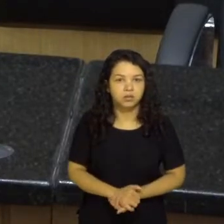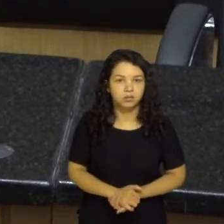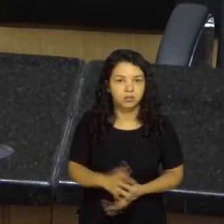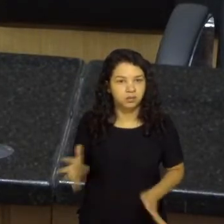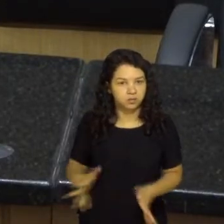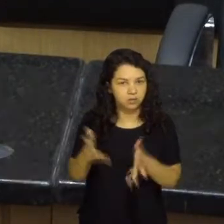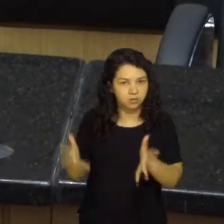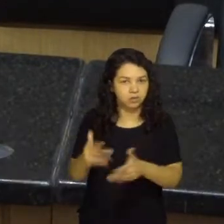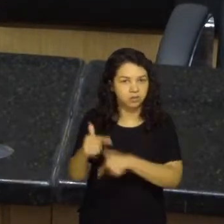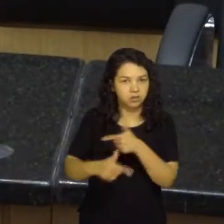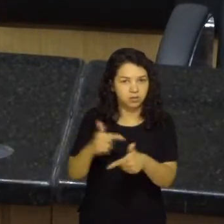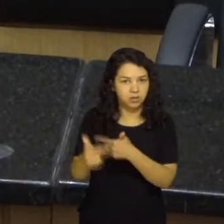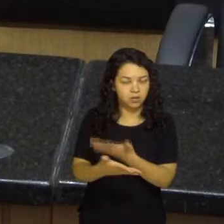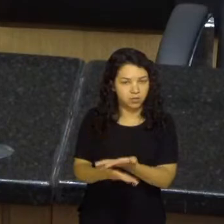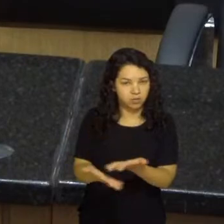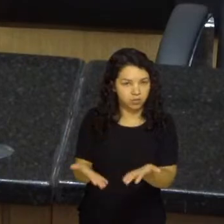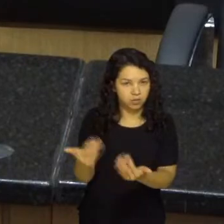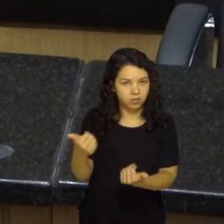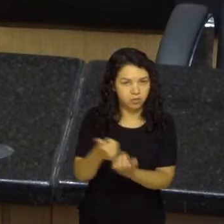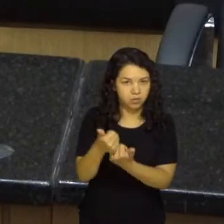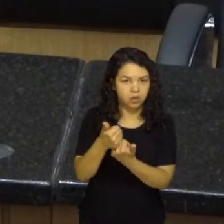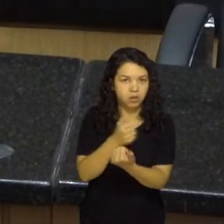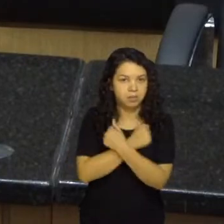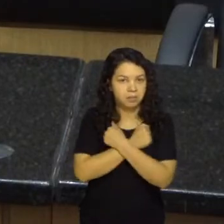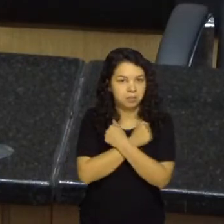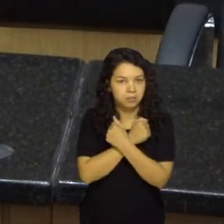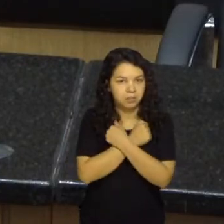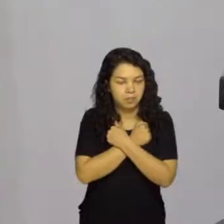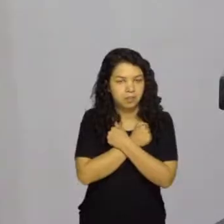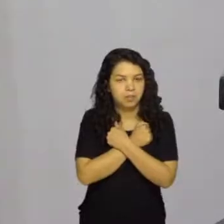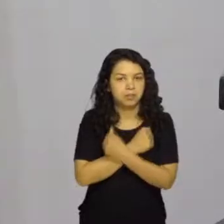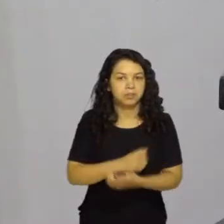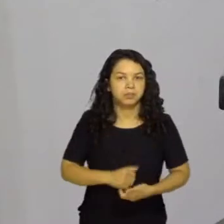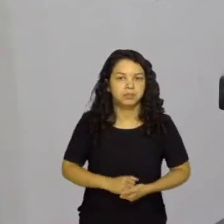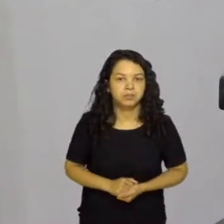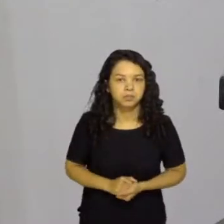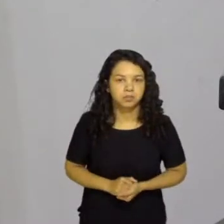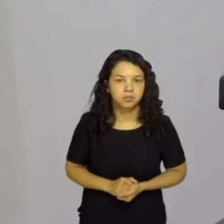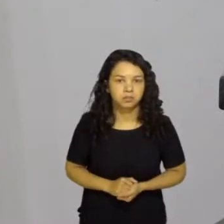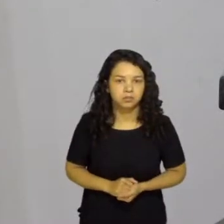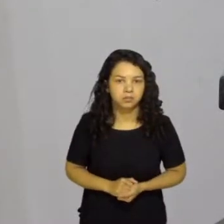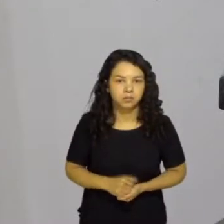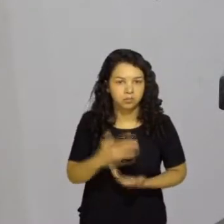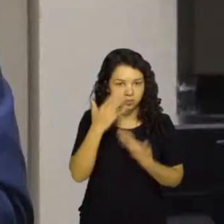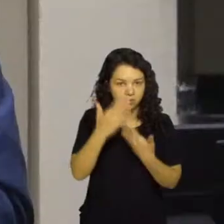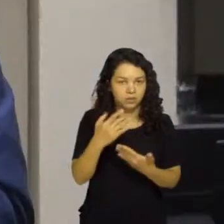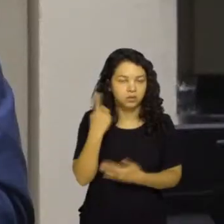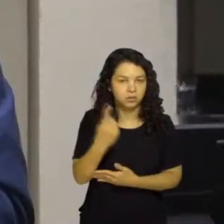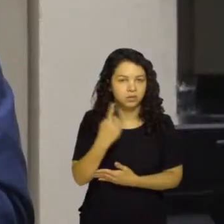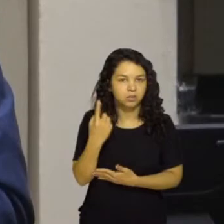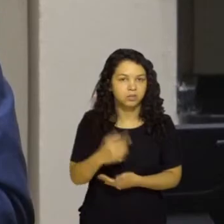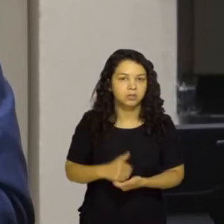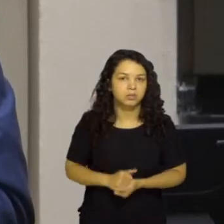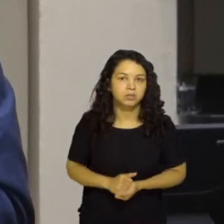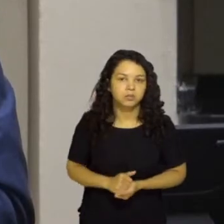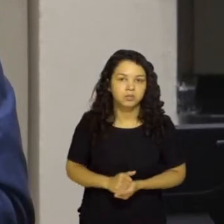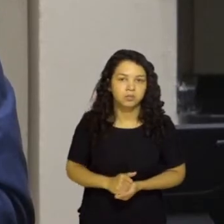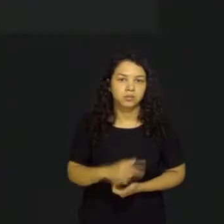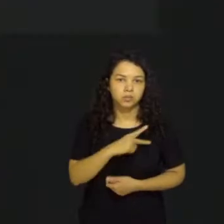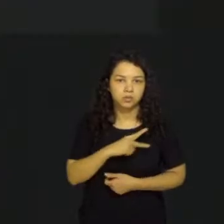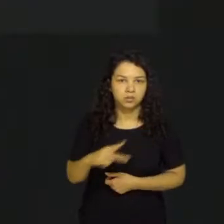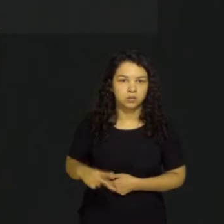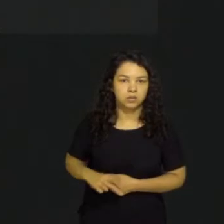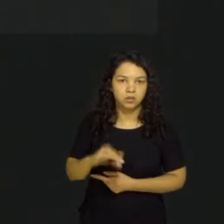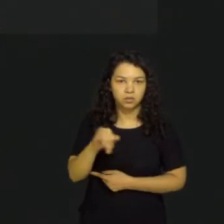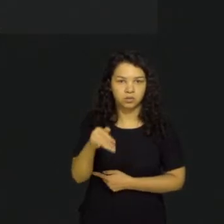incentivador do trabalho de vocês e apoiador. Um forte abraço e conte sempre conosco. Obrigado, deputado Camilo. Senhor presidente, deputado Jair